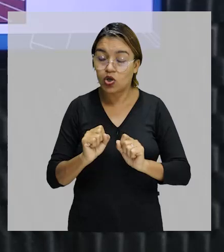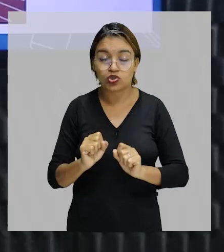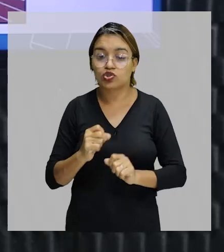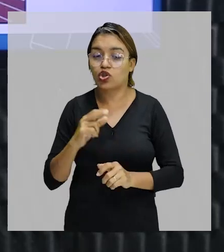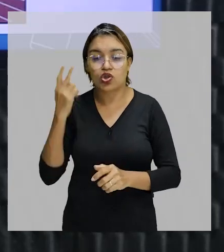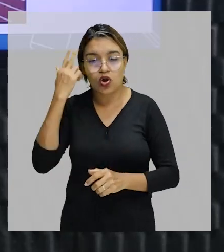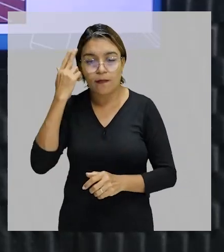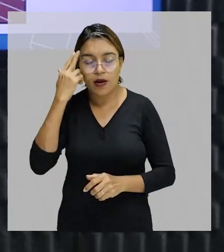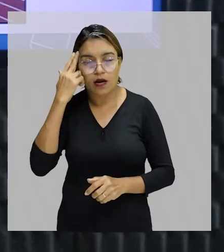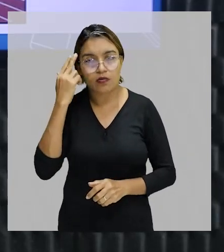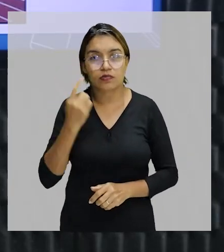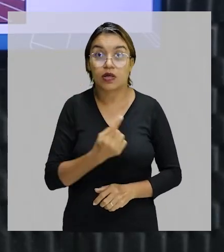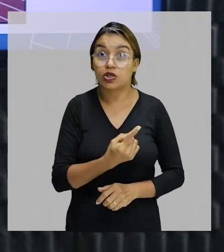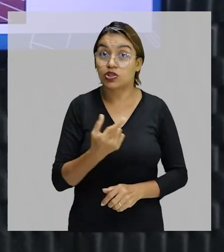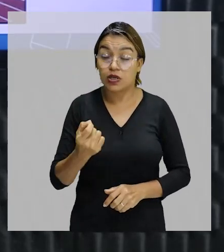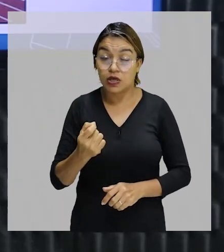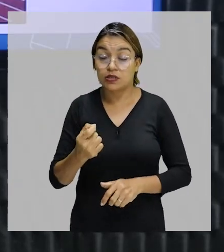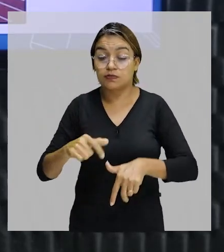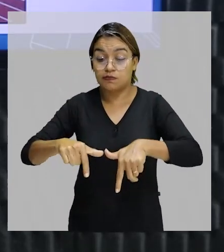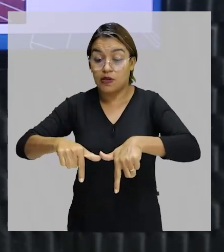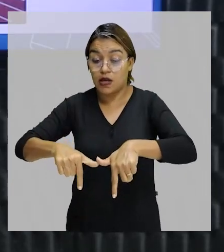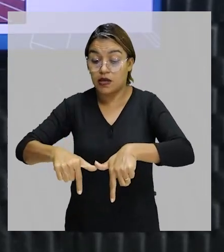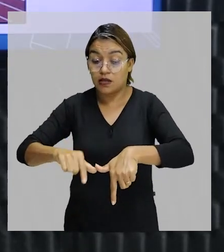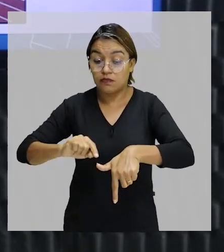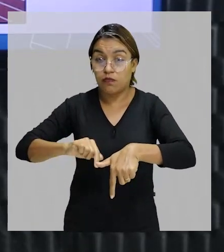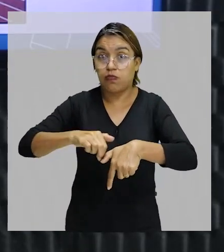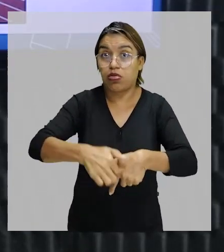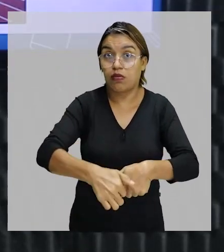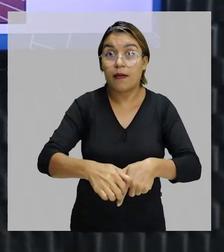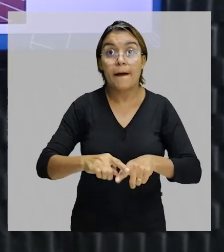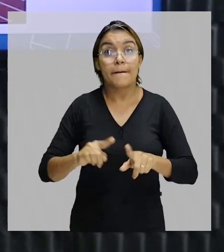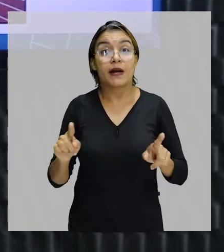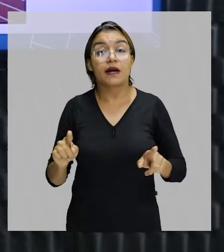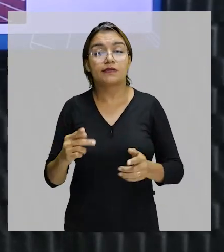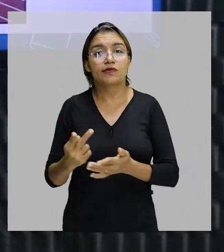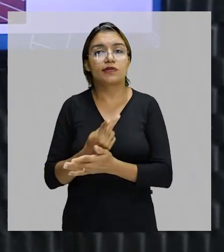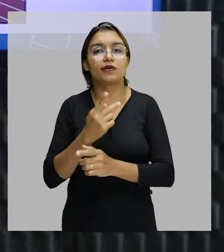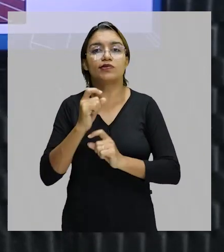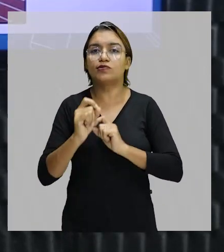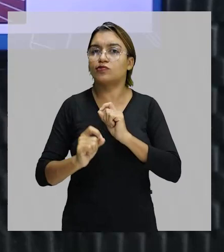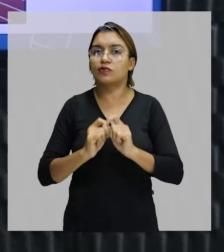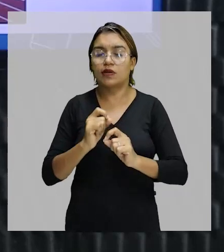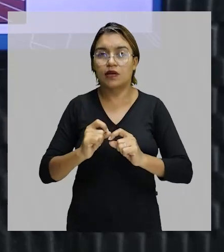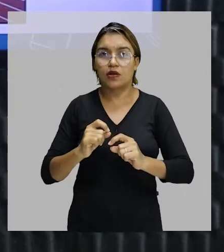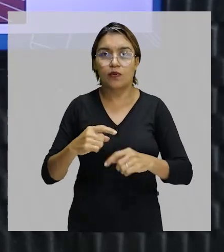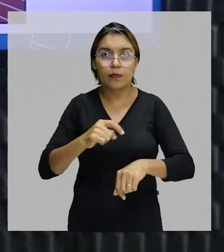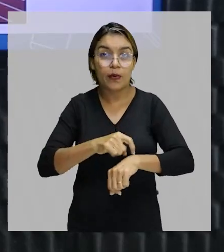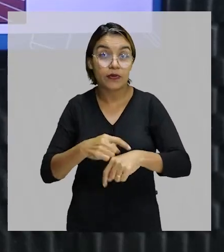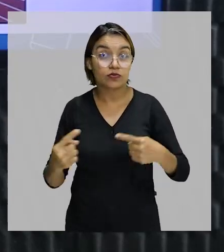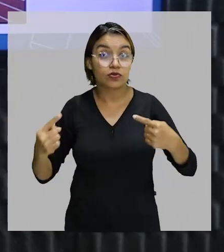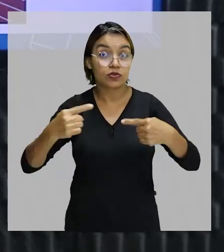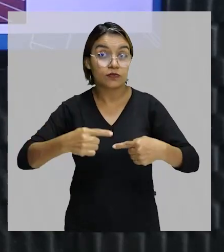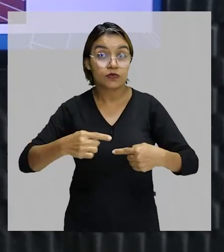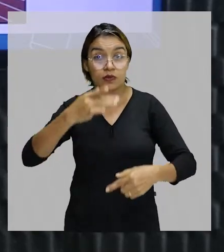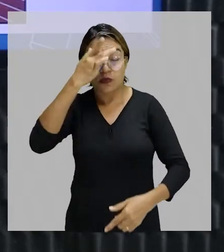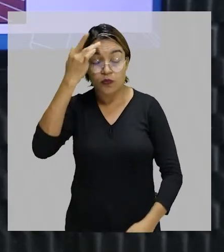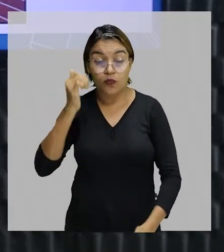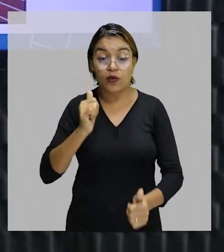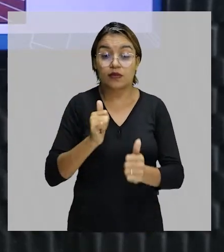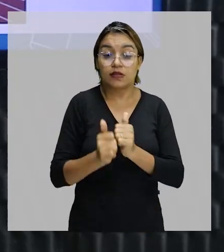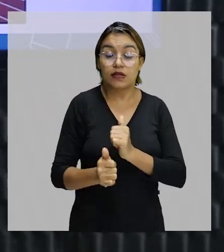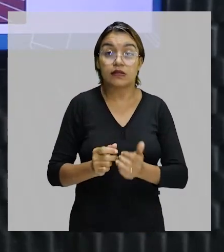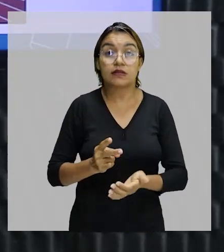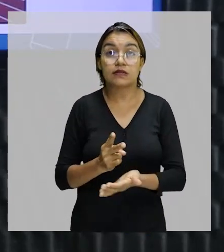pode derrubar as 10 barreiras. Mas o que deve acontecer nessa disputa? O atleta